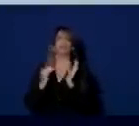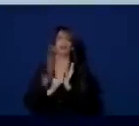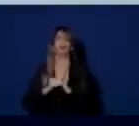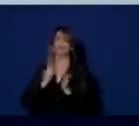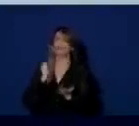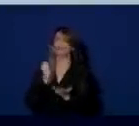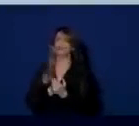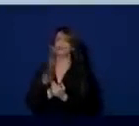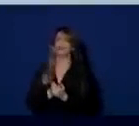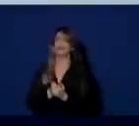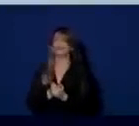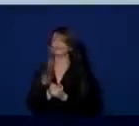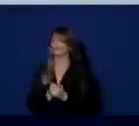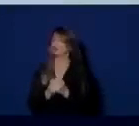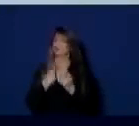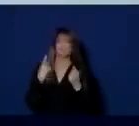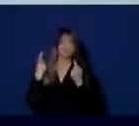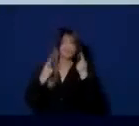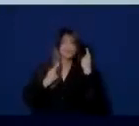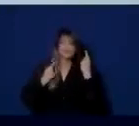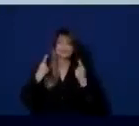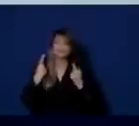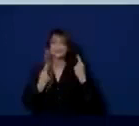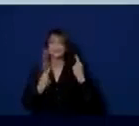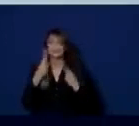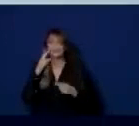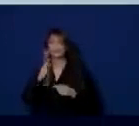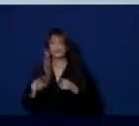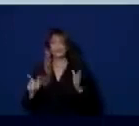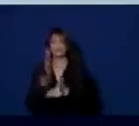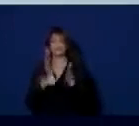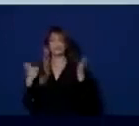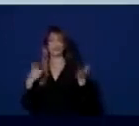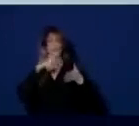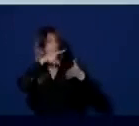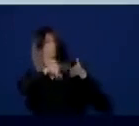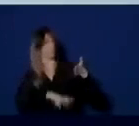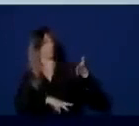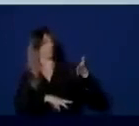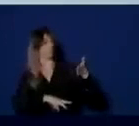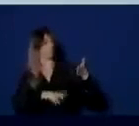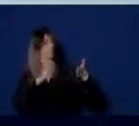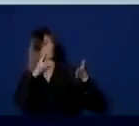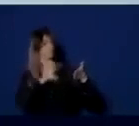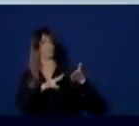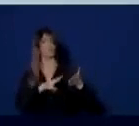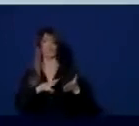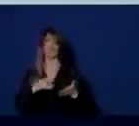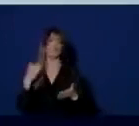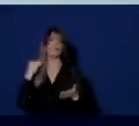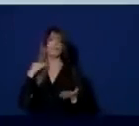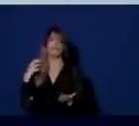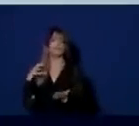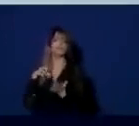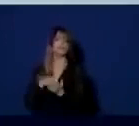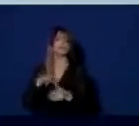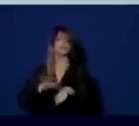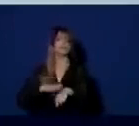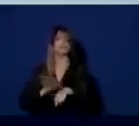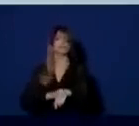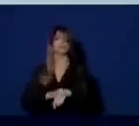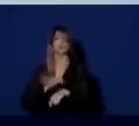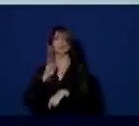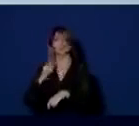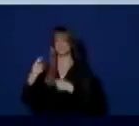uma esquizofrenia, né? A gente lê o jornal e vê o que o Banco Central está fazendo, certo? Porque se